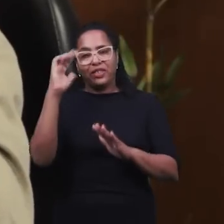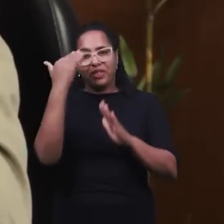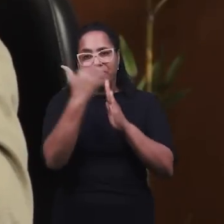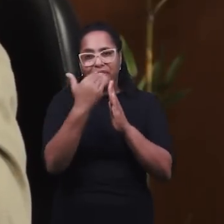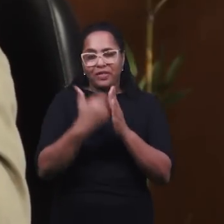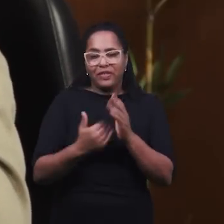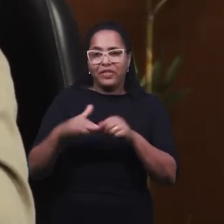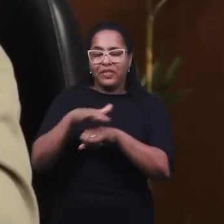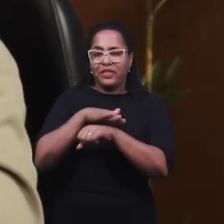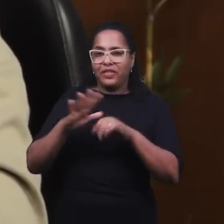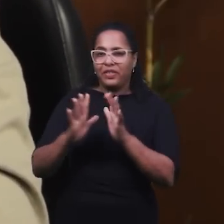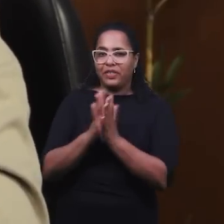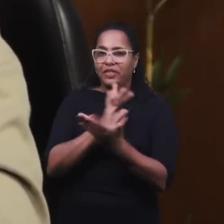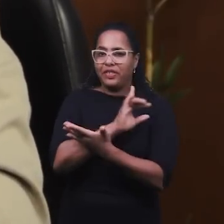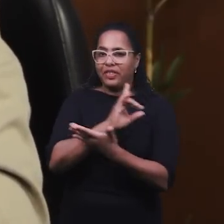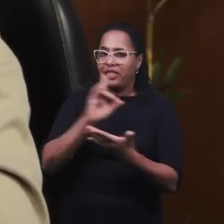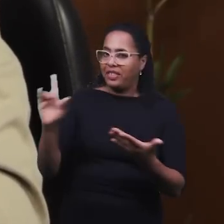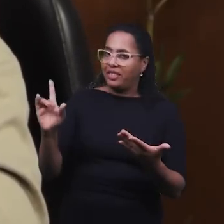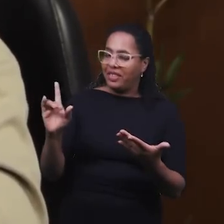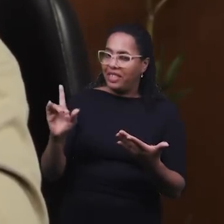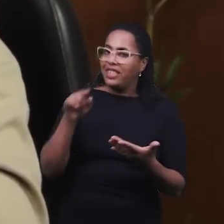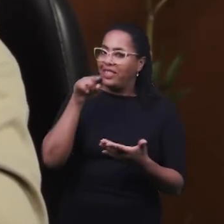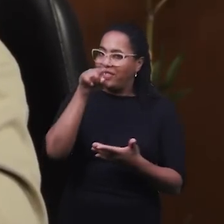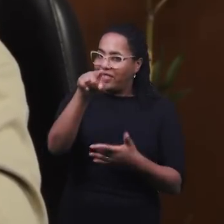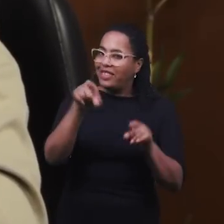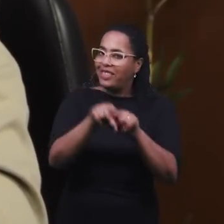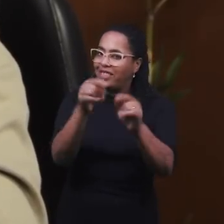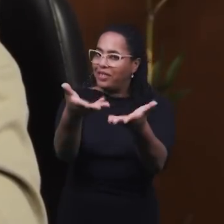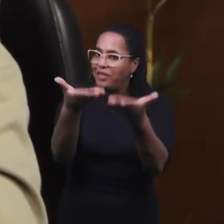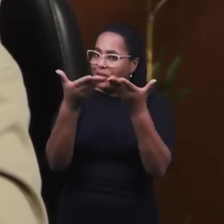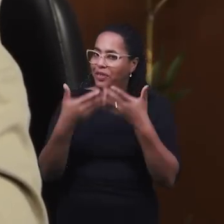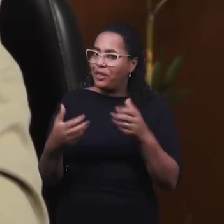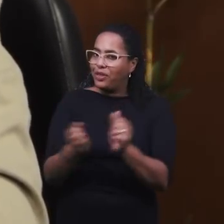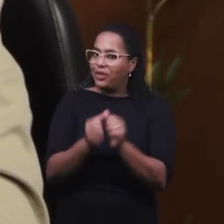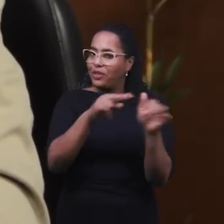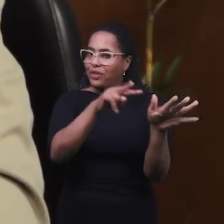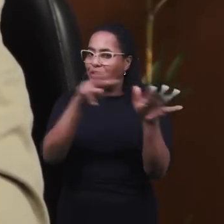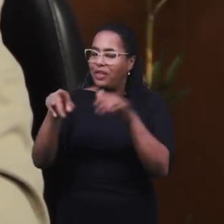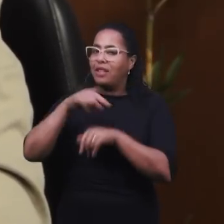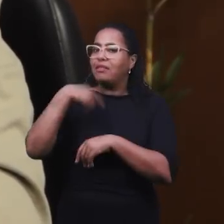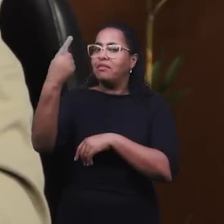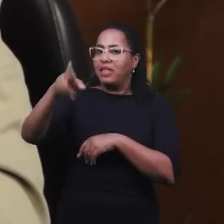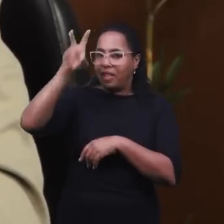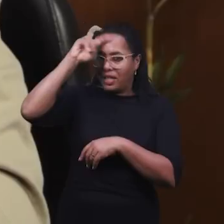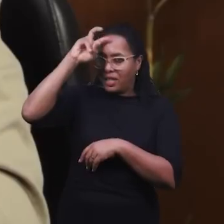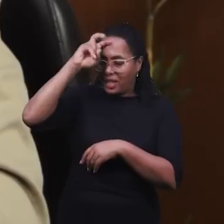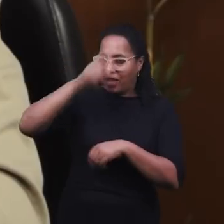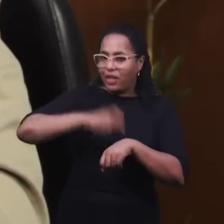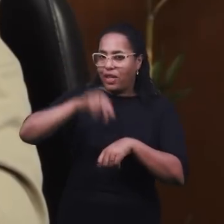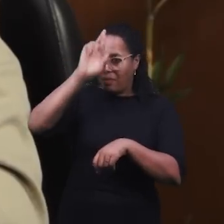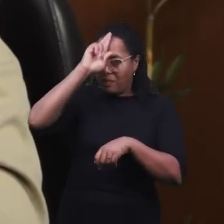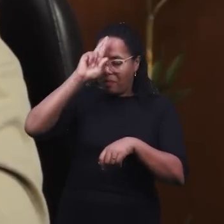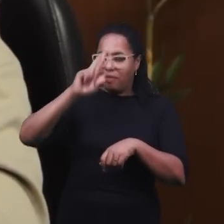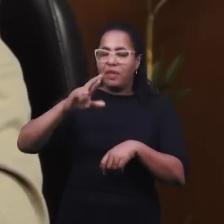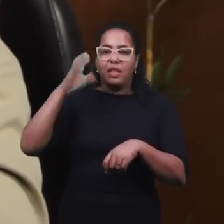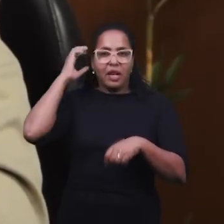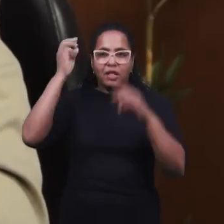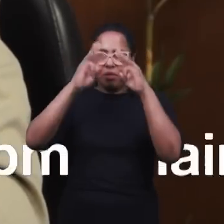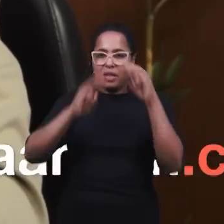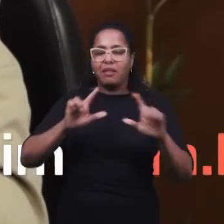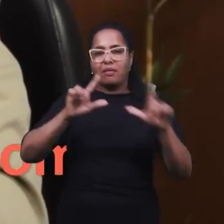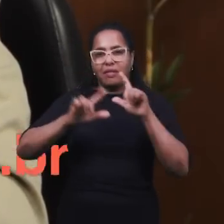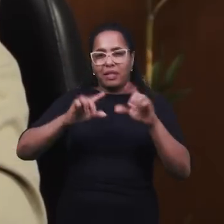se Deus quiser. Amém. Madeu, obrigado pela sua presença e até a próxima semana. Amém. Amém. A